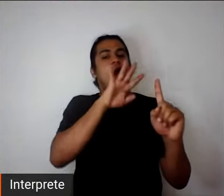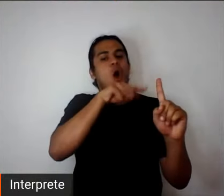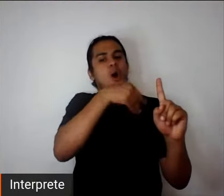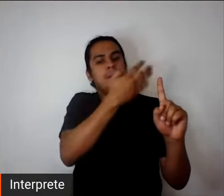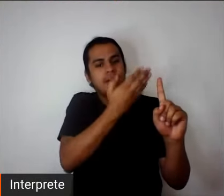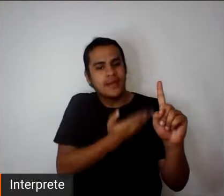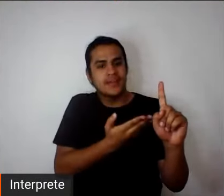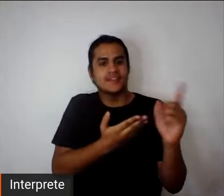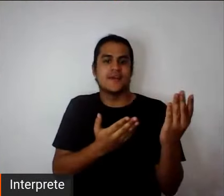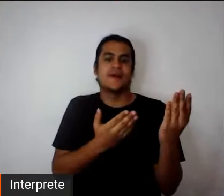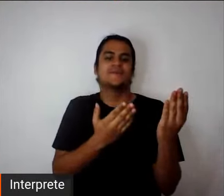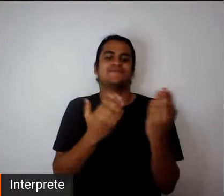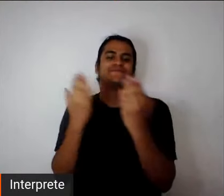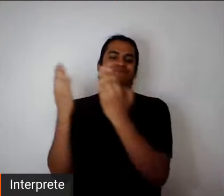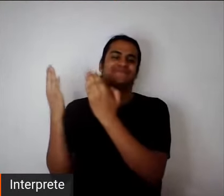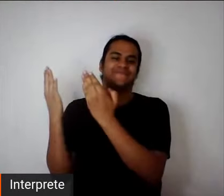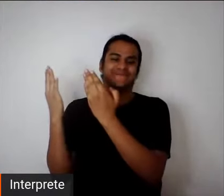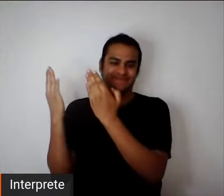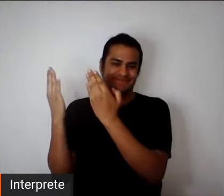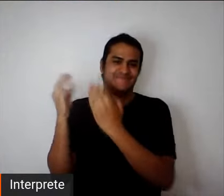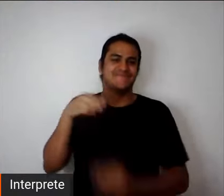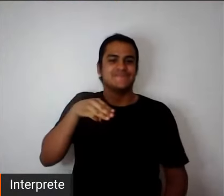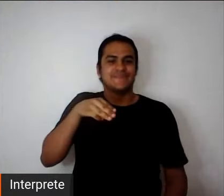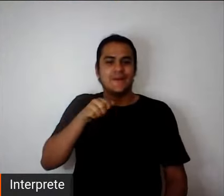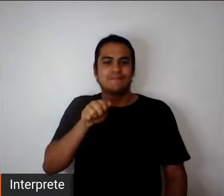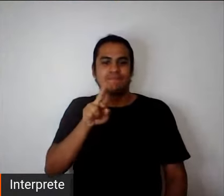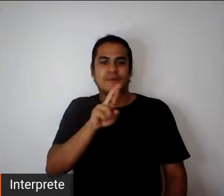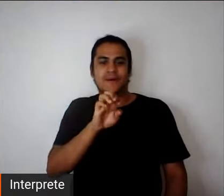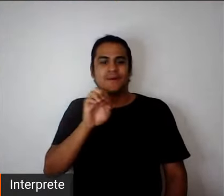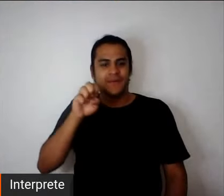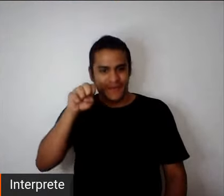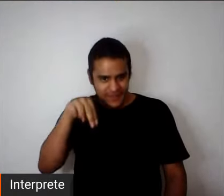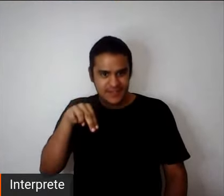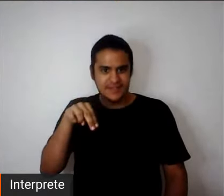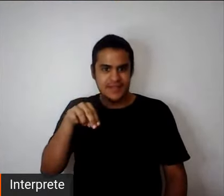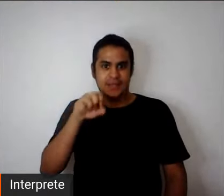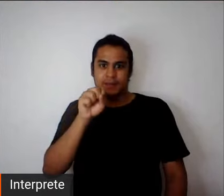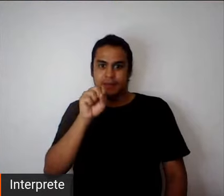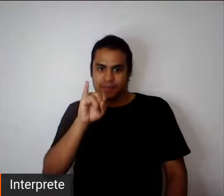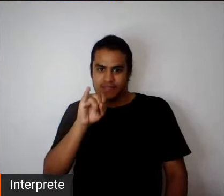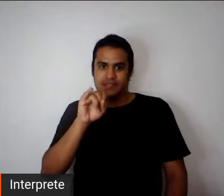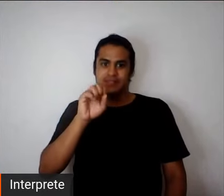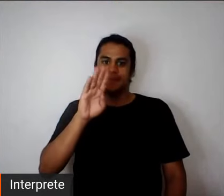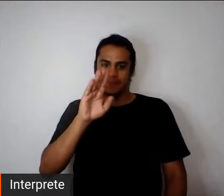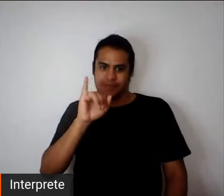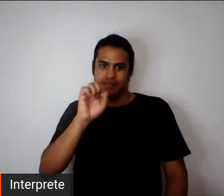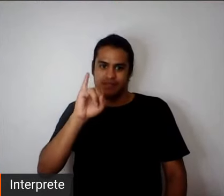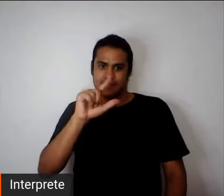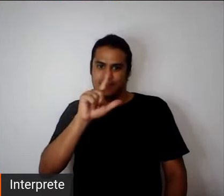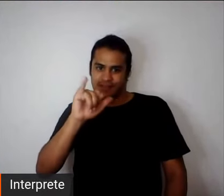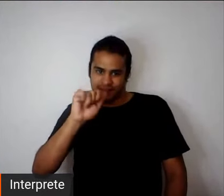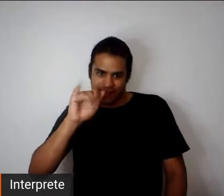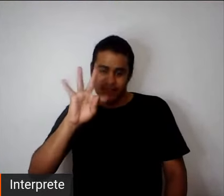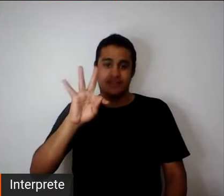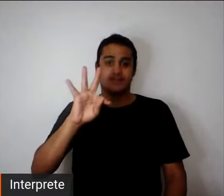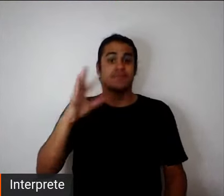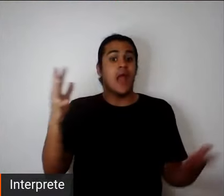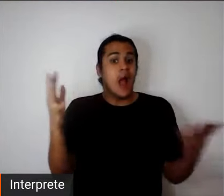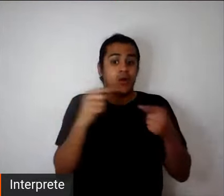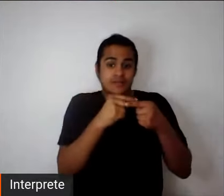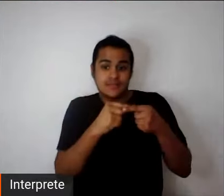Maureen Bissiliat na semana em que ela comemora os seus 90 anos,